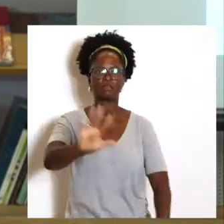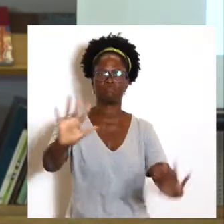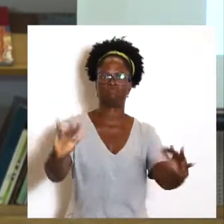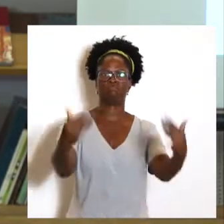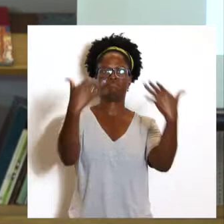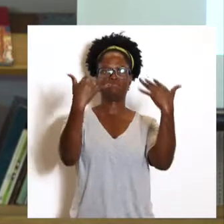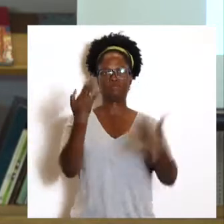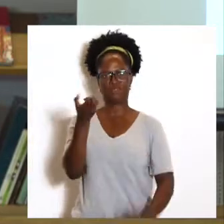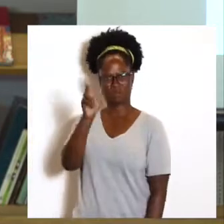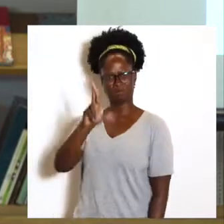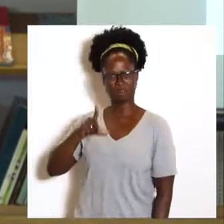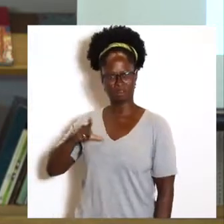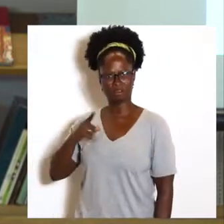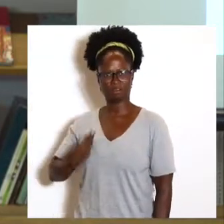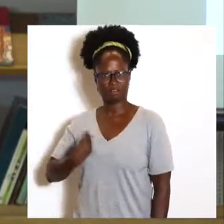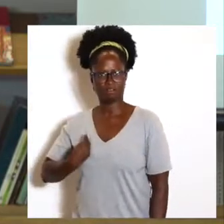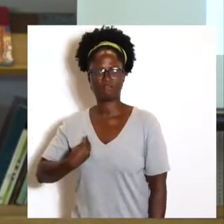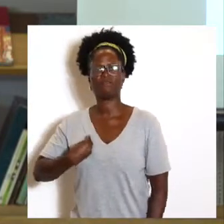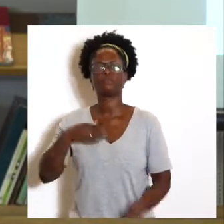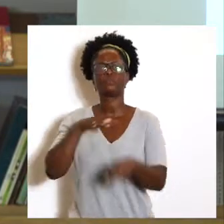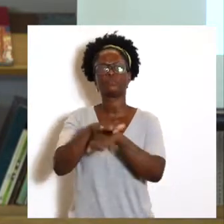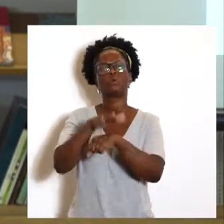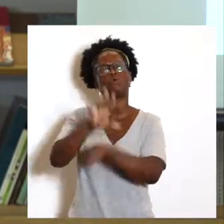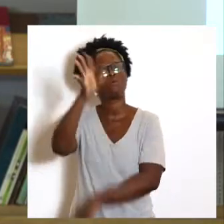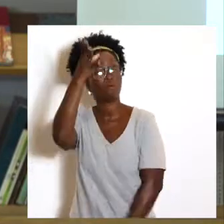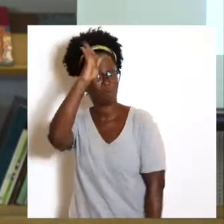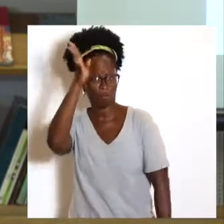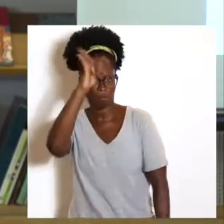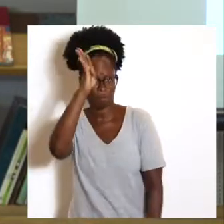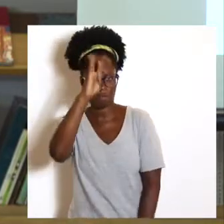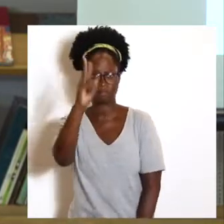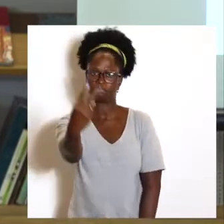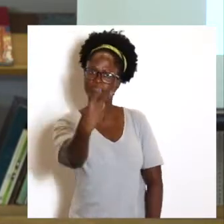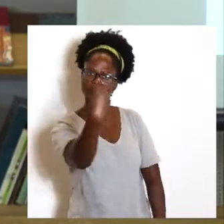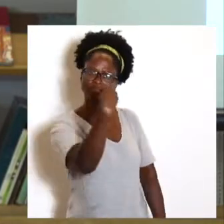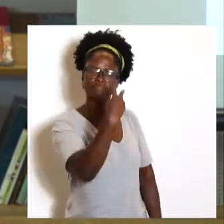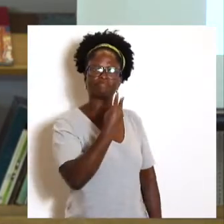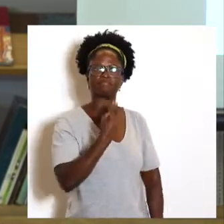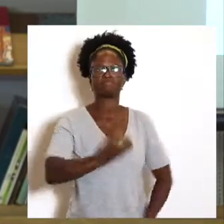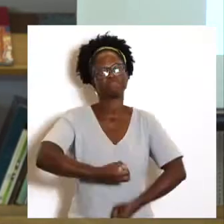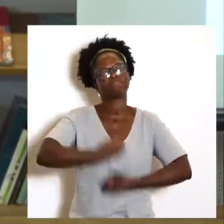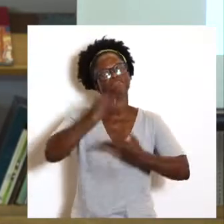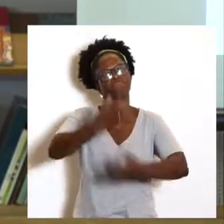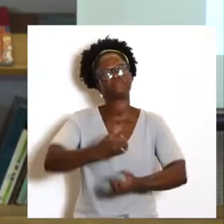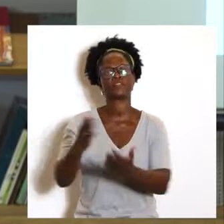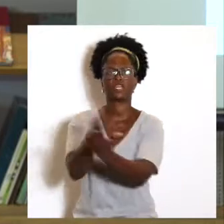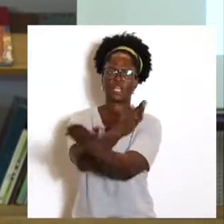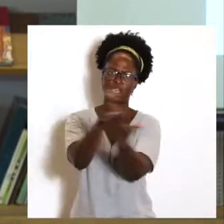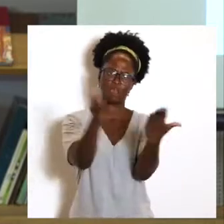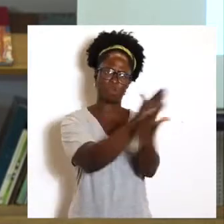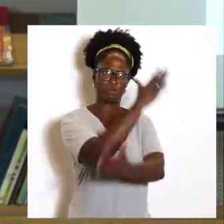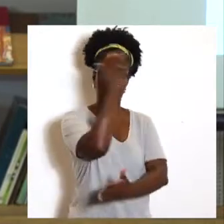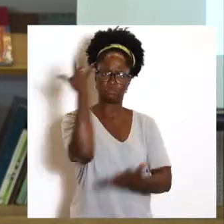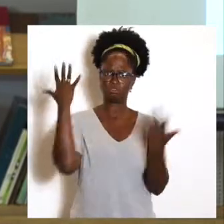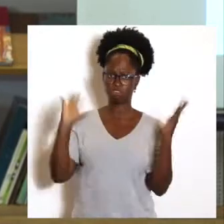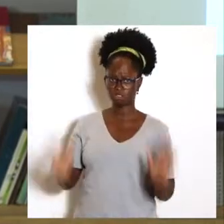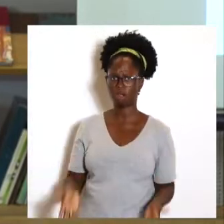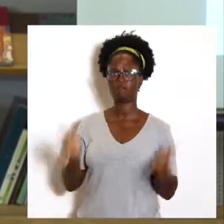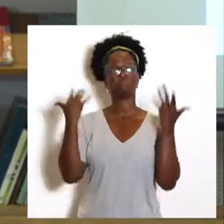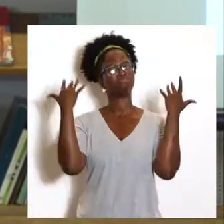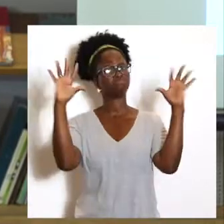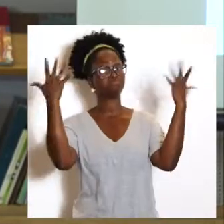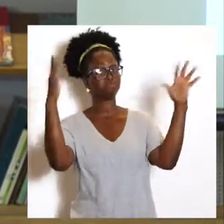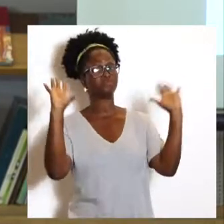barco que ocupa essa noite de quarta-feira a sua obra poética alguns deles são muito reconhecidos